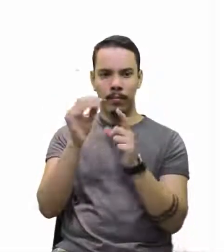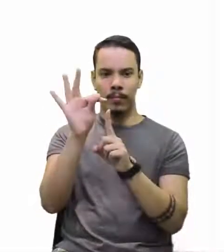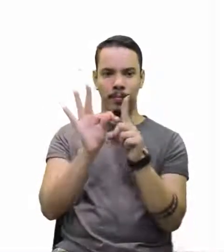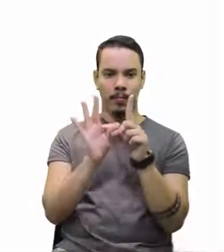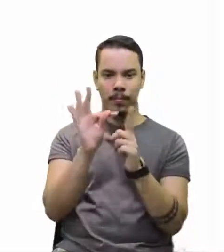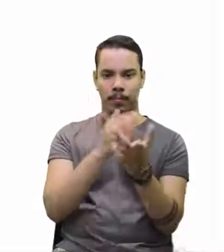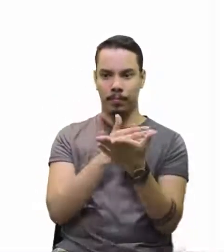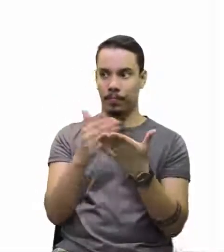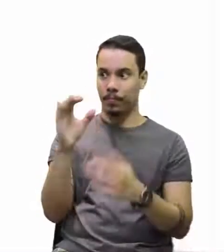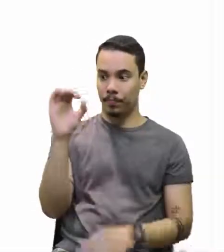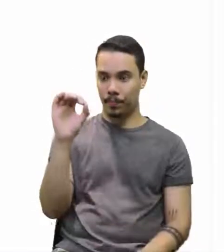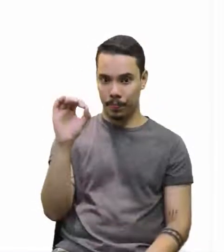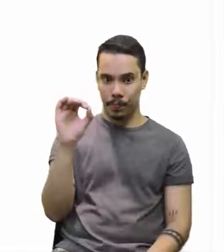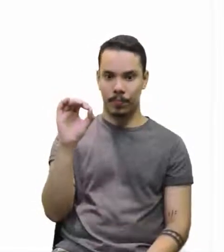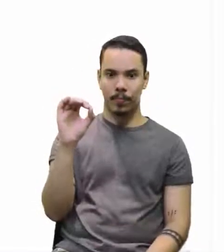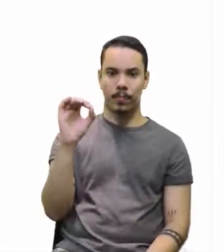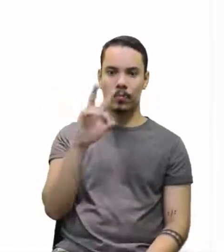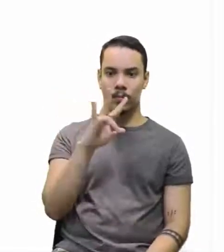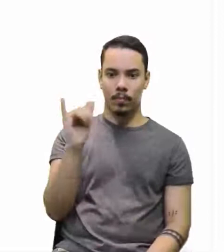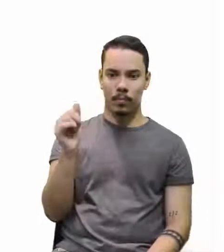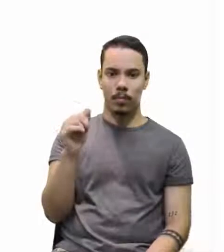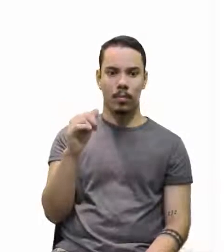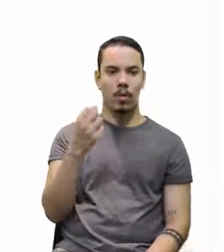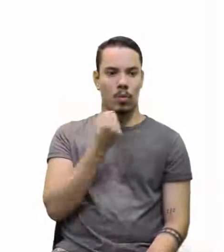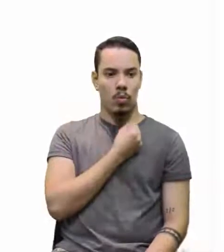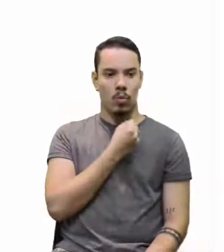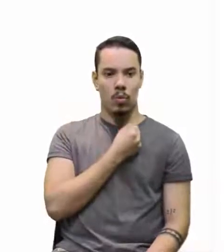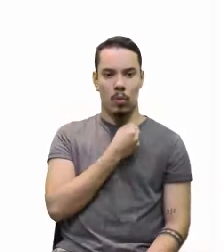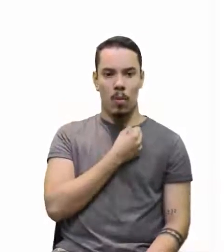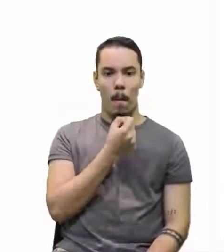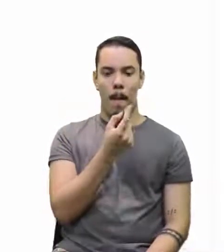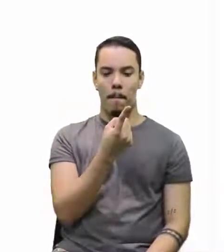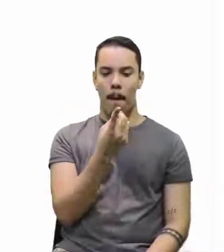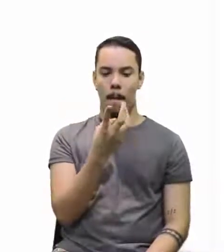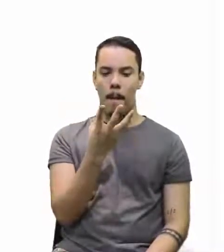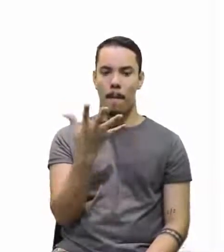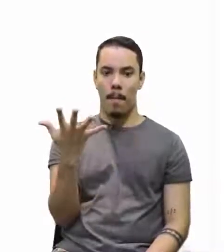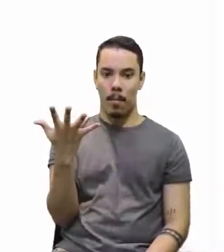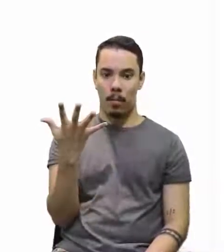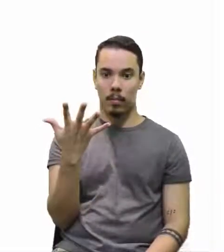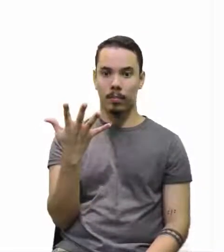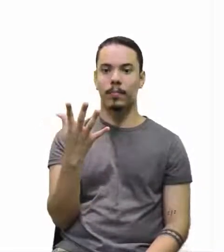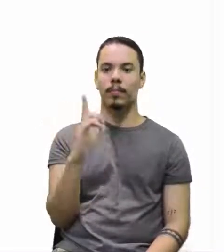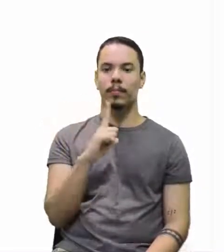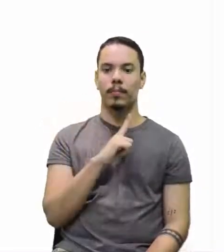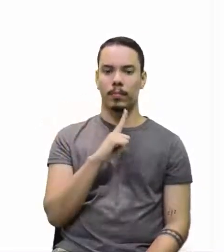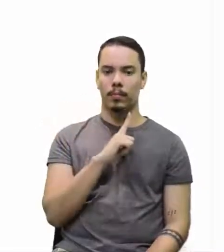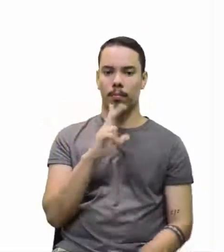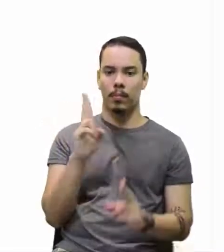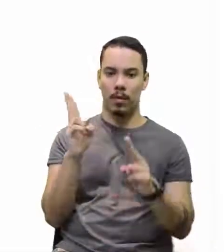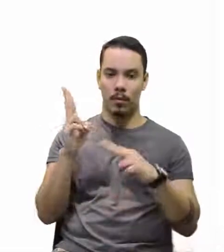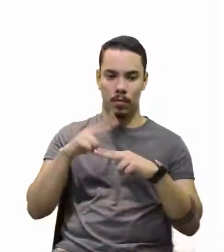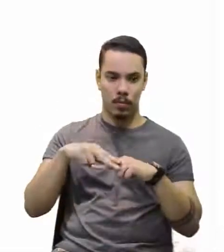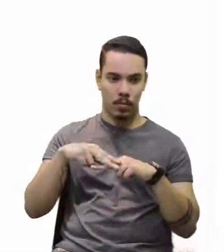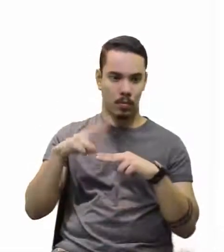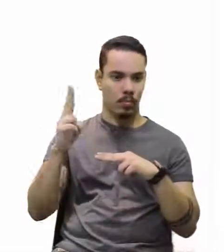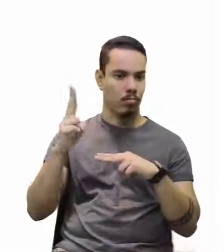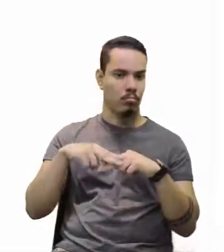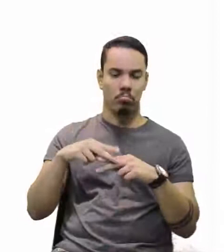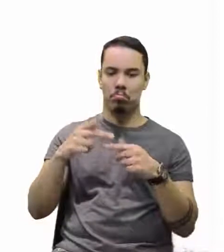zero, começa a ligar, ativa o cronômetro, né? A corrente do novo caminho fechado não se